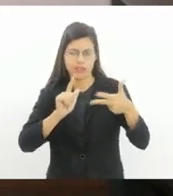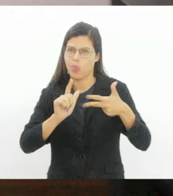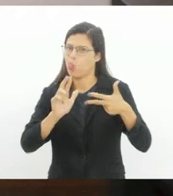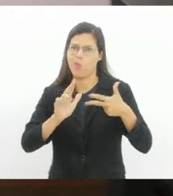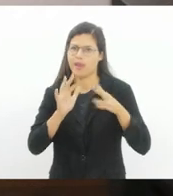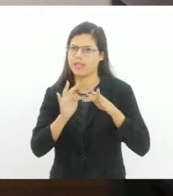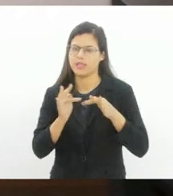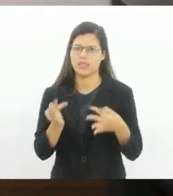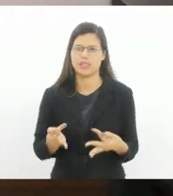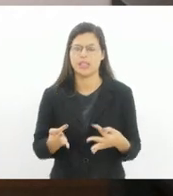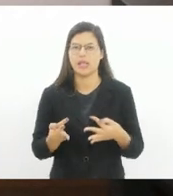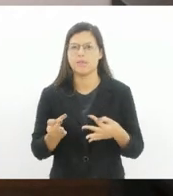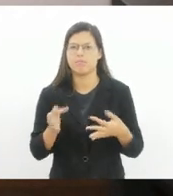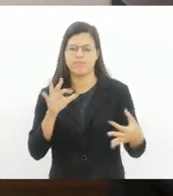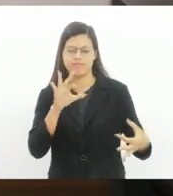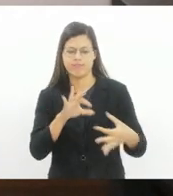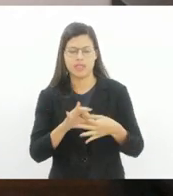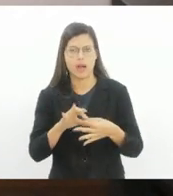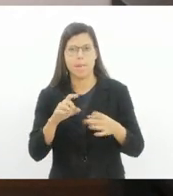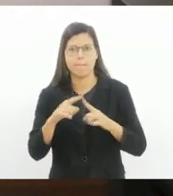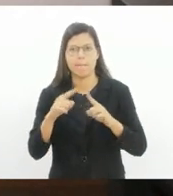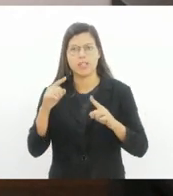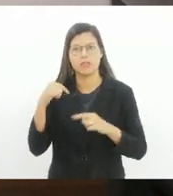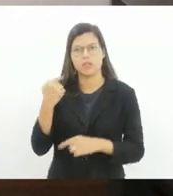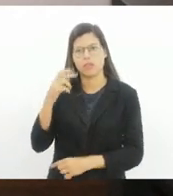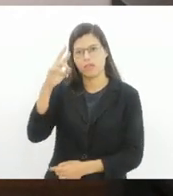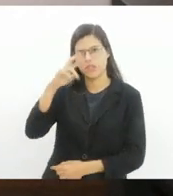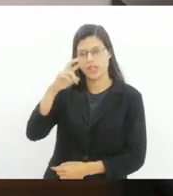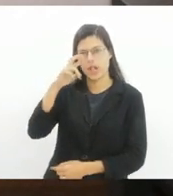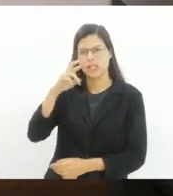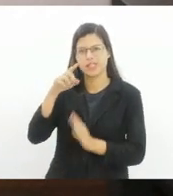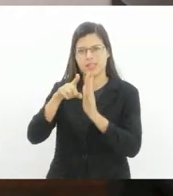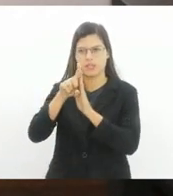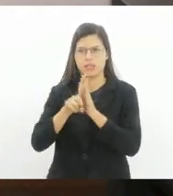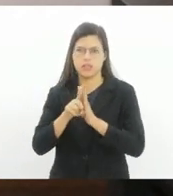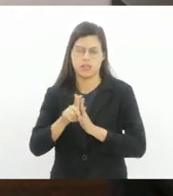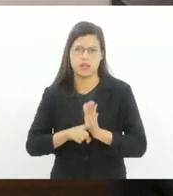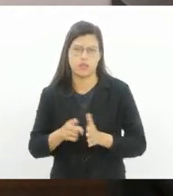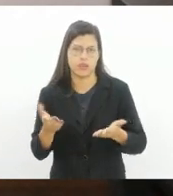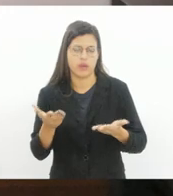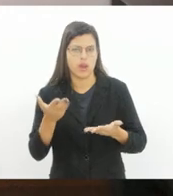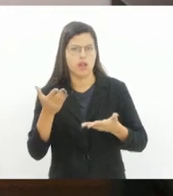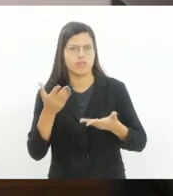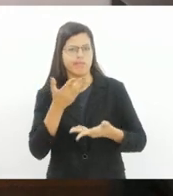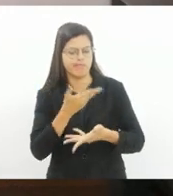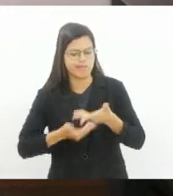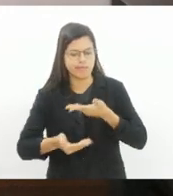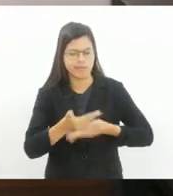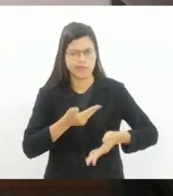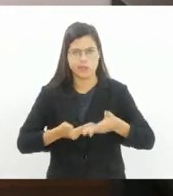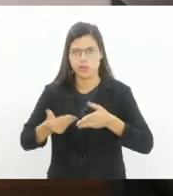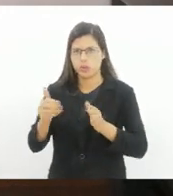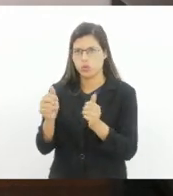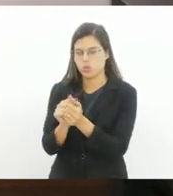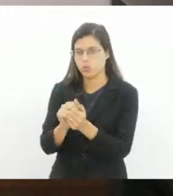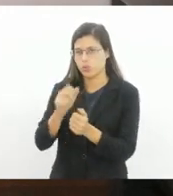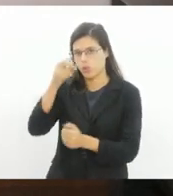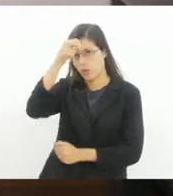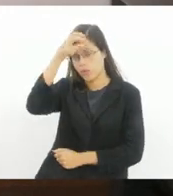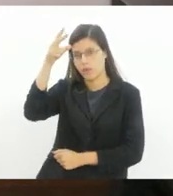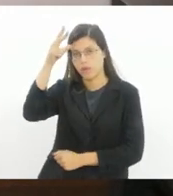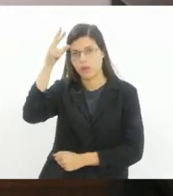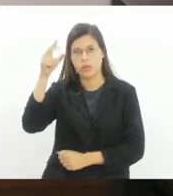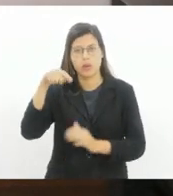né? Mas a gente está fiscalizando e buscando abrir sempre canais de diálogo junto à prefeitura para que essas leis